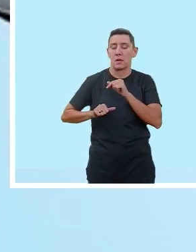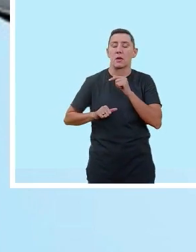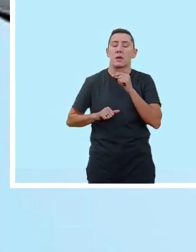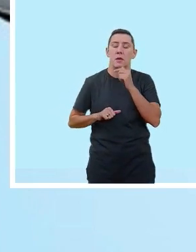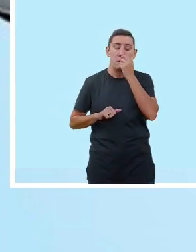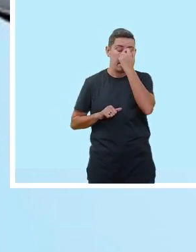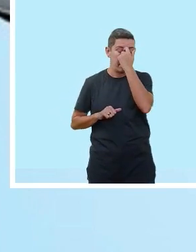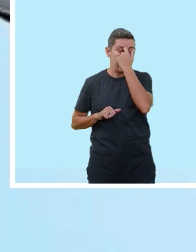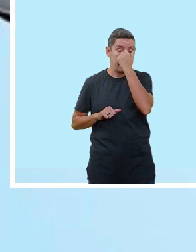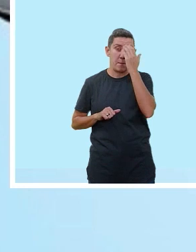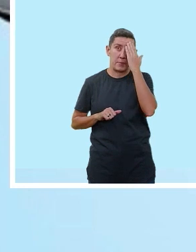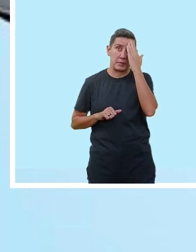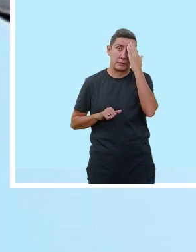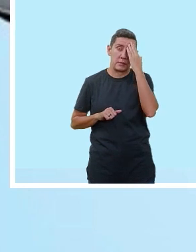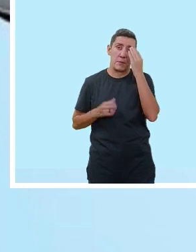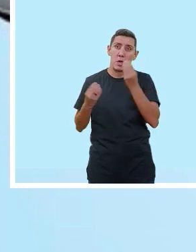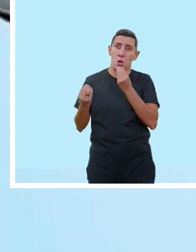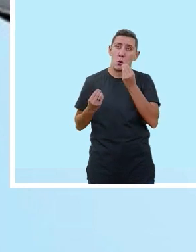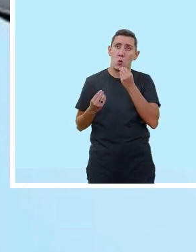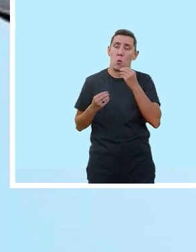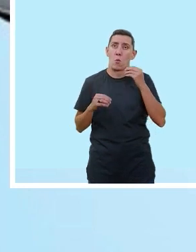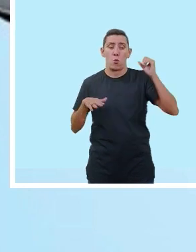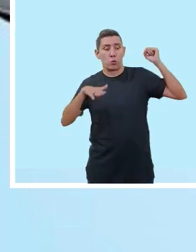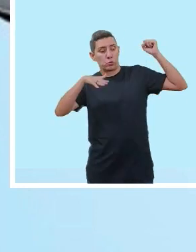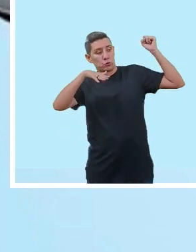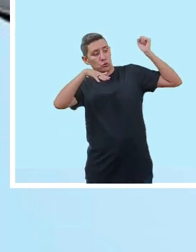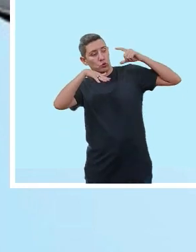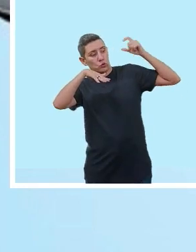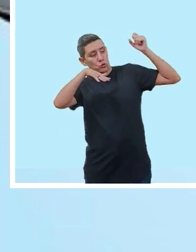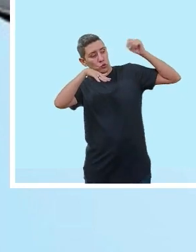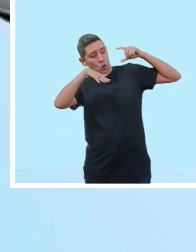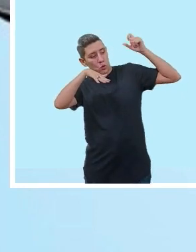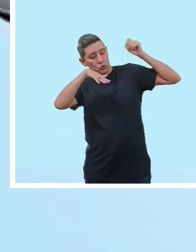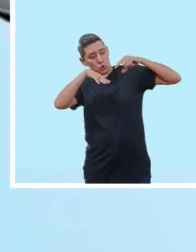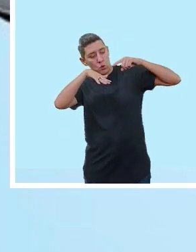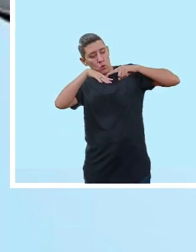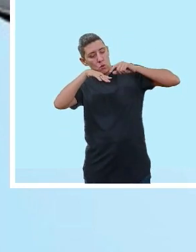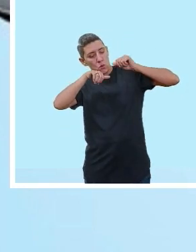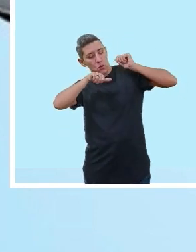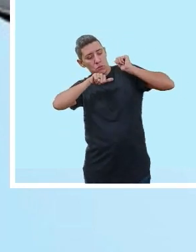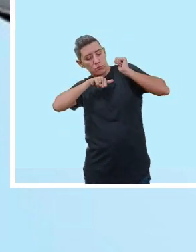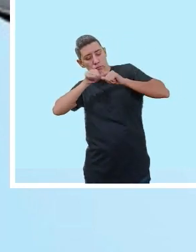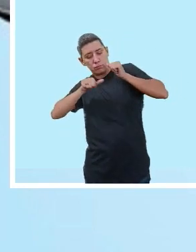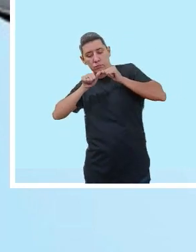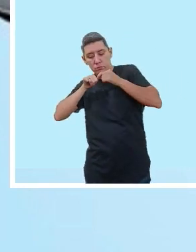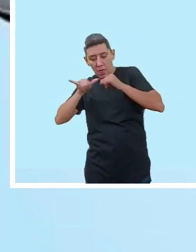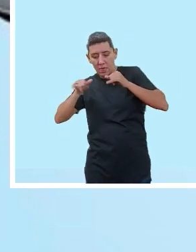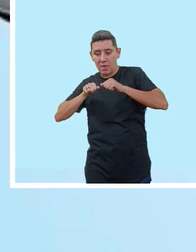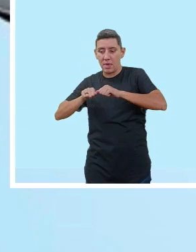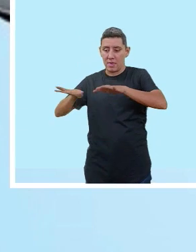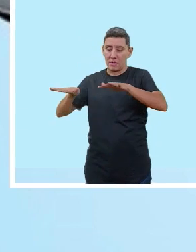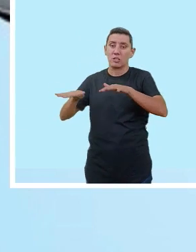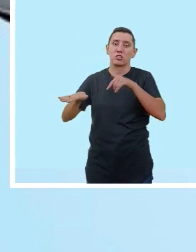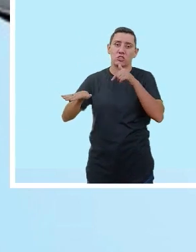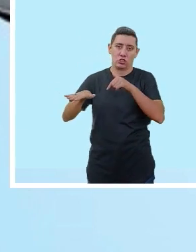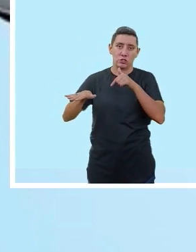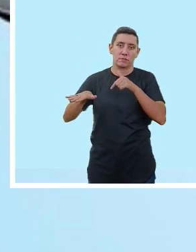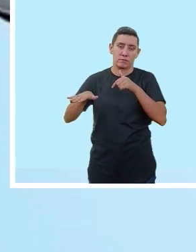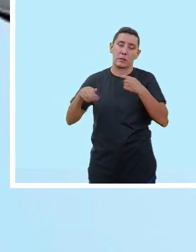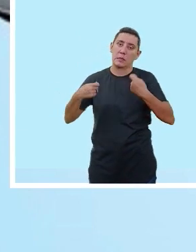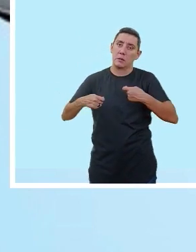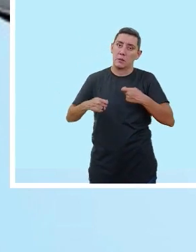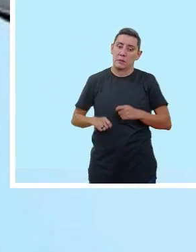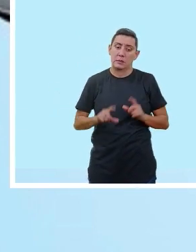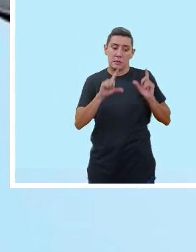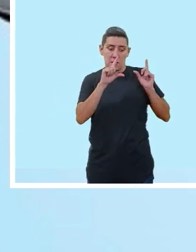por painéis, né, de energia solar, né, significativa, né? A gente já tem que ter uma redução da utilização